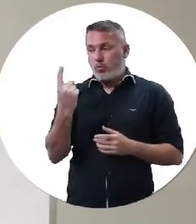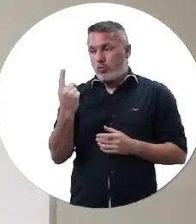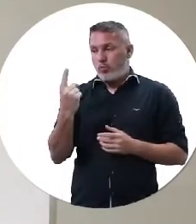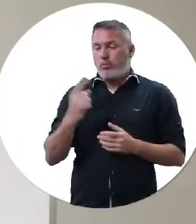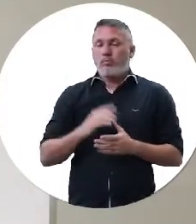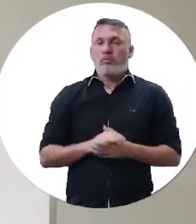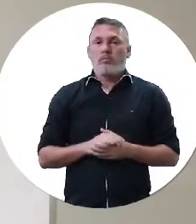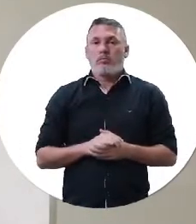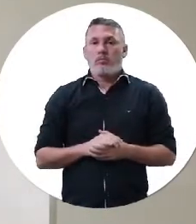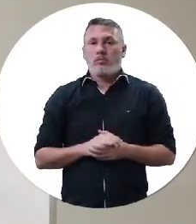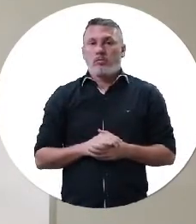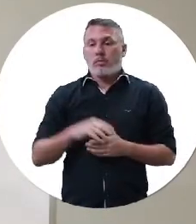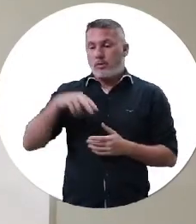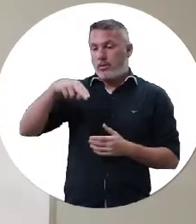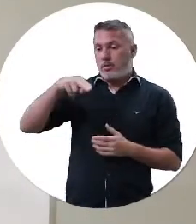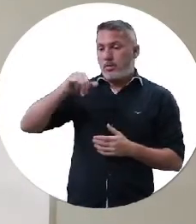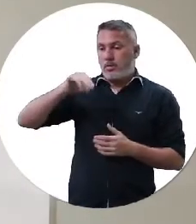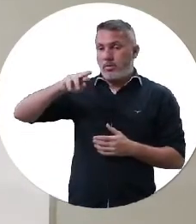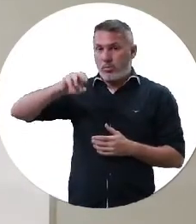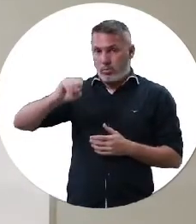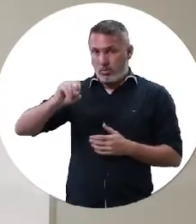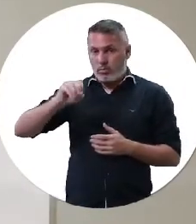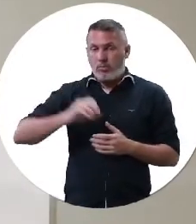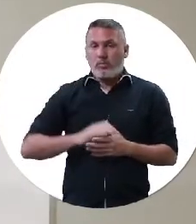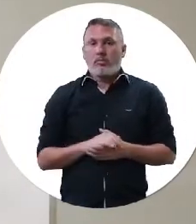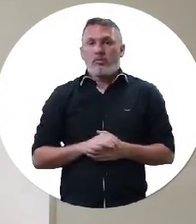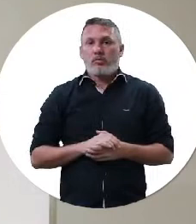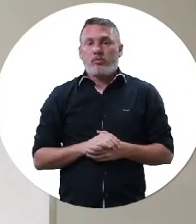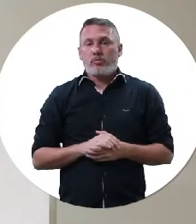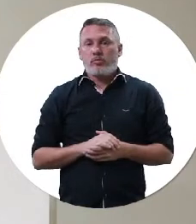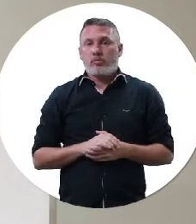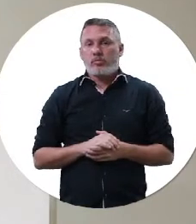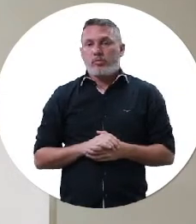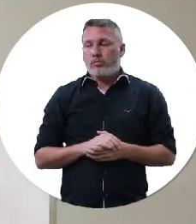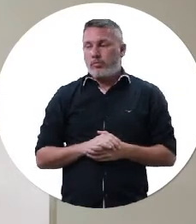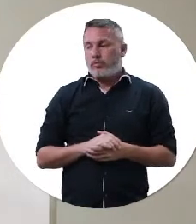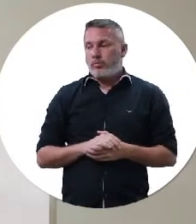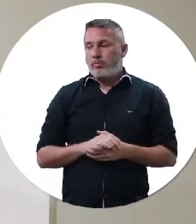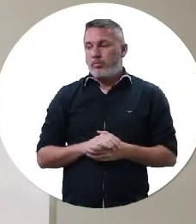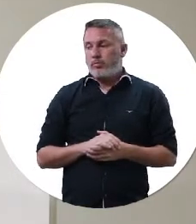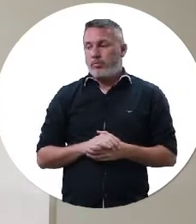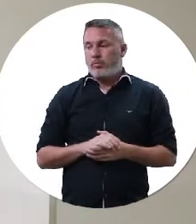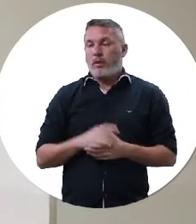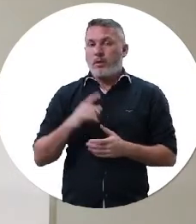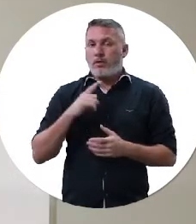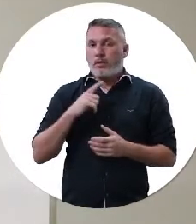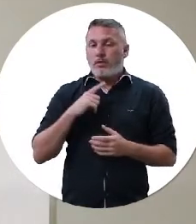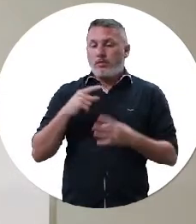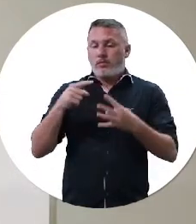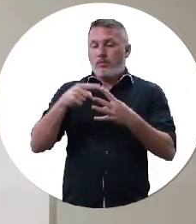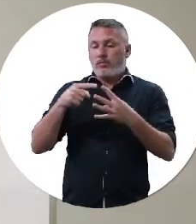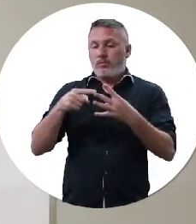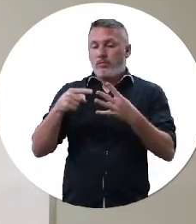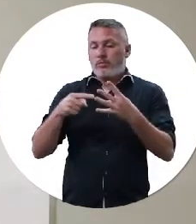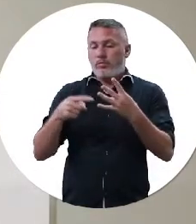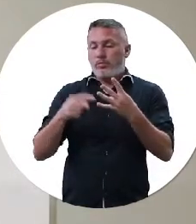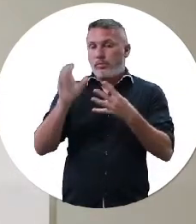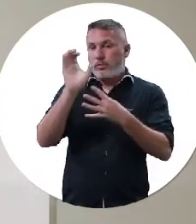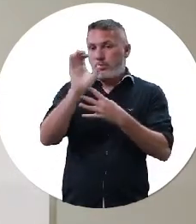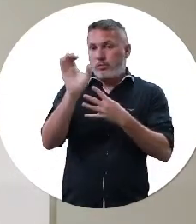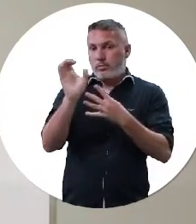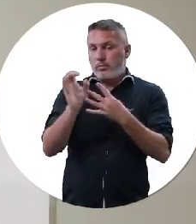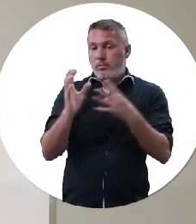prefixo de 4 carbonos, but. Somente ligação simples, an. Terminação